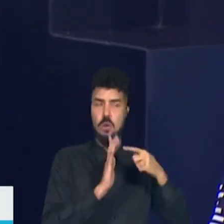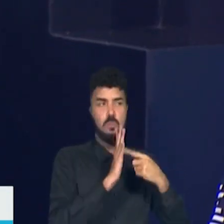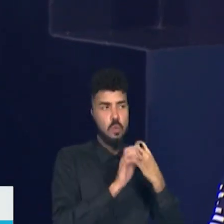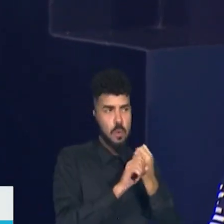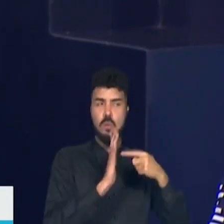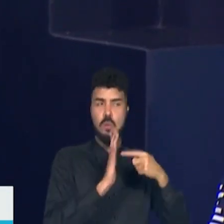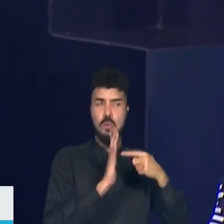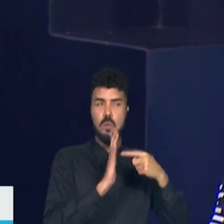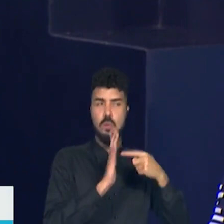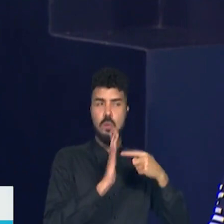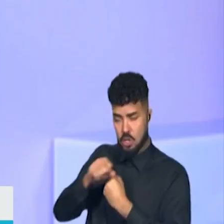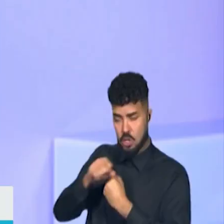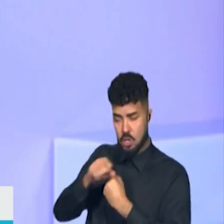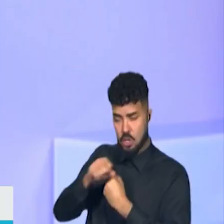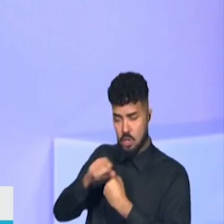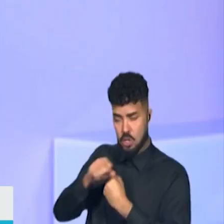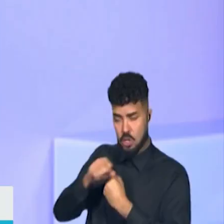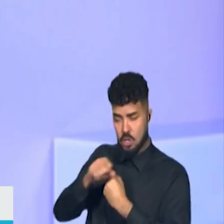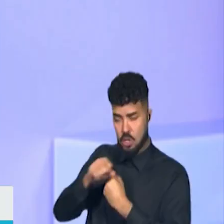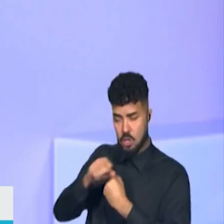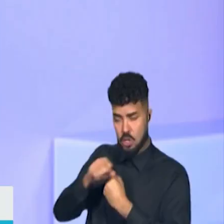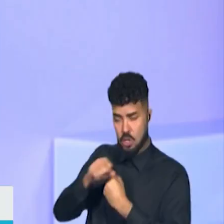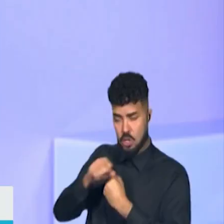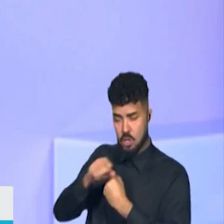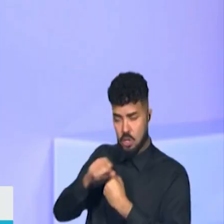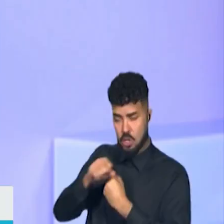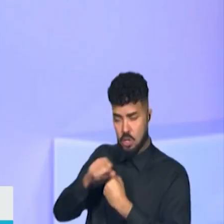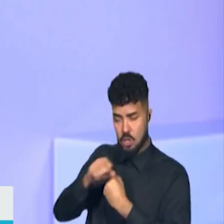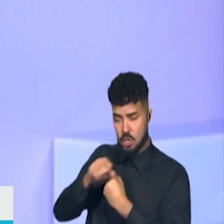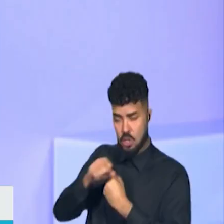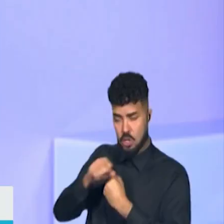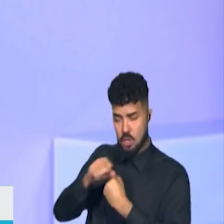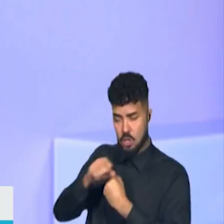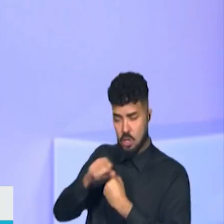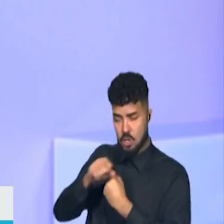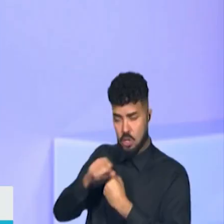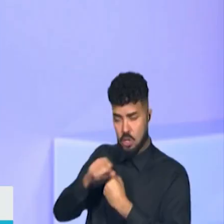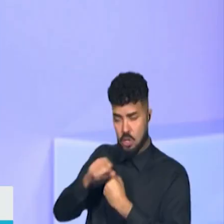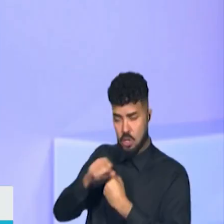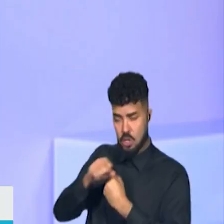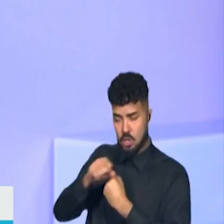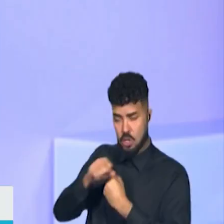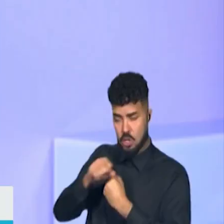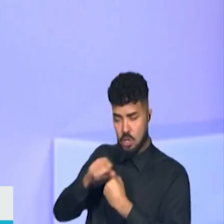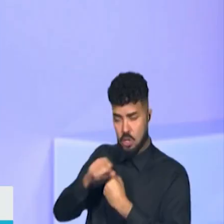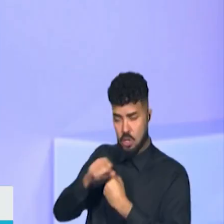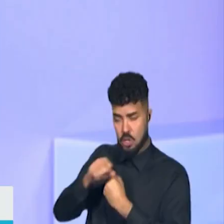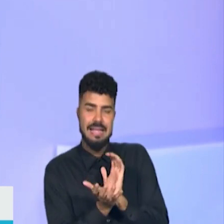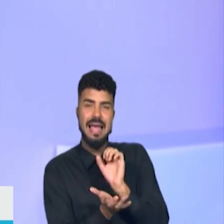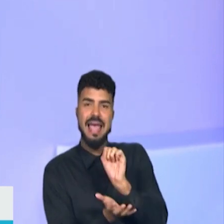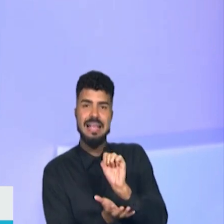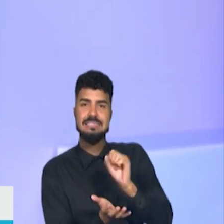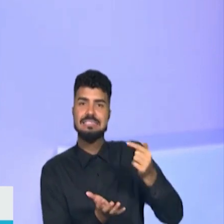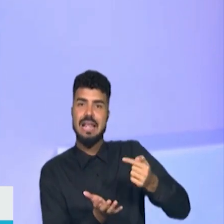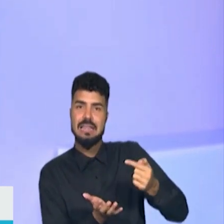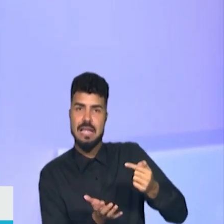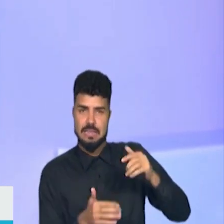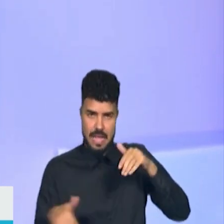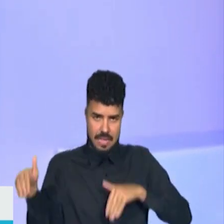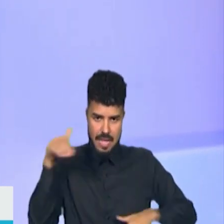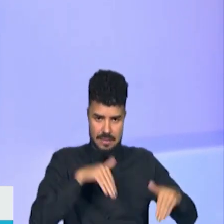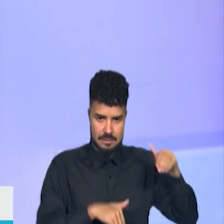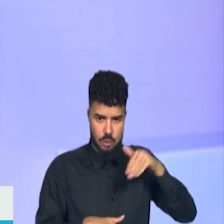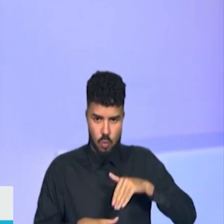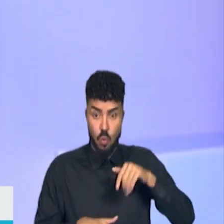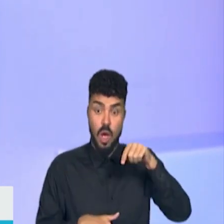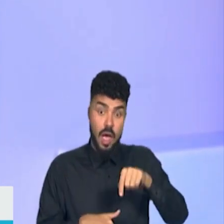Escolares, que vai ser o nacional. Há 2 anos ela treina com a gente na base. Ela é da classe S7 da natação.